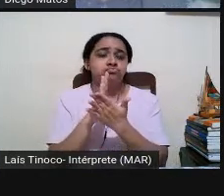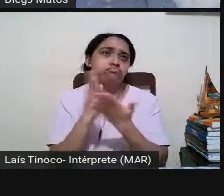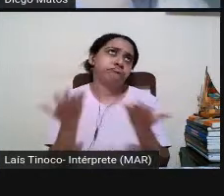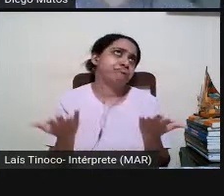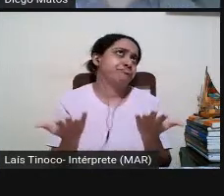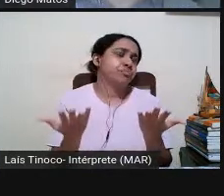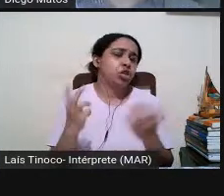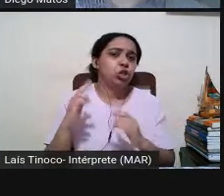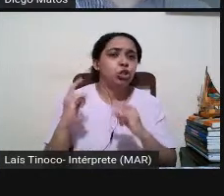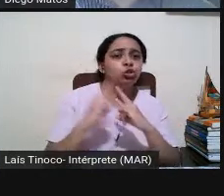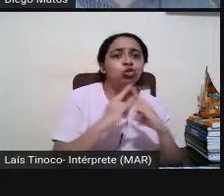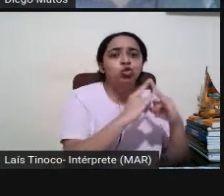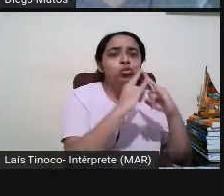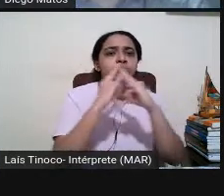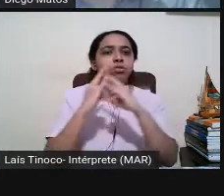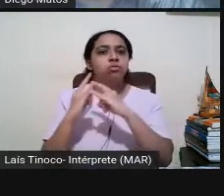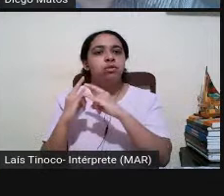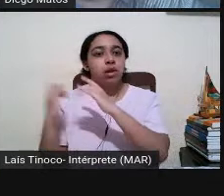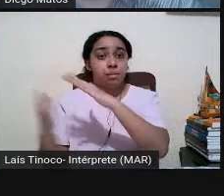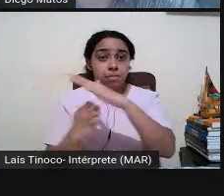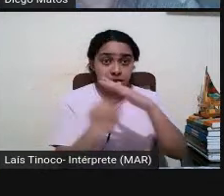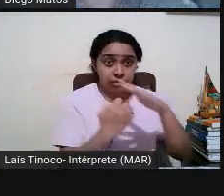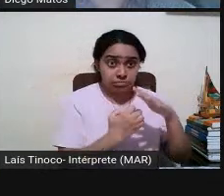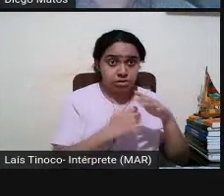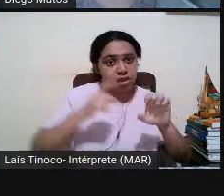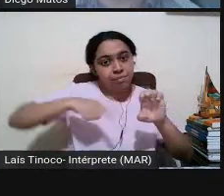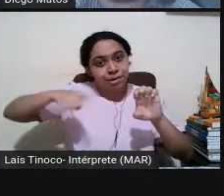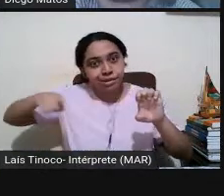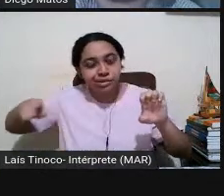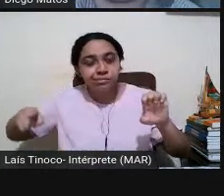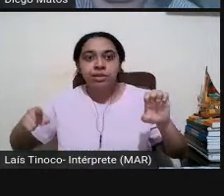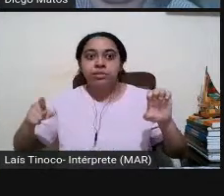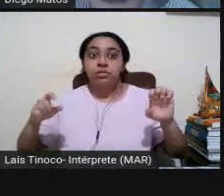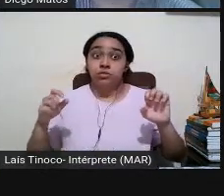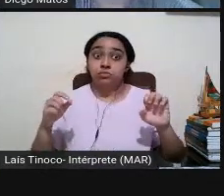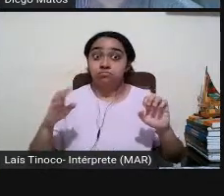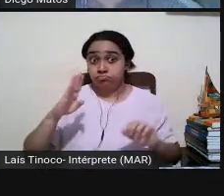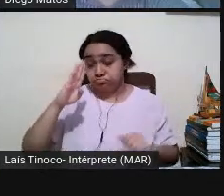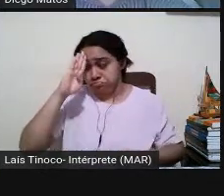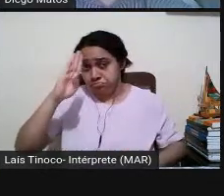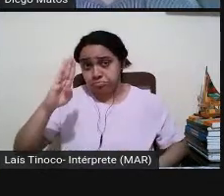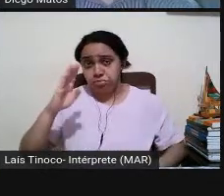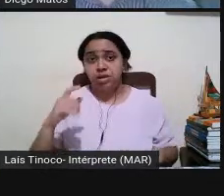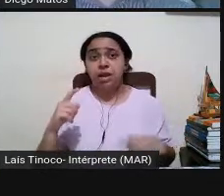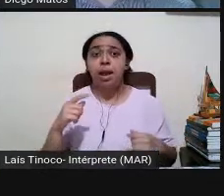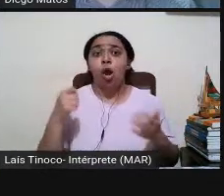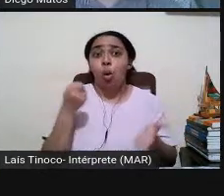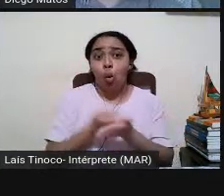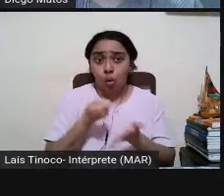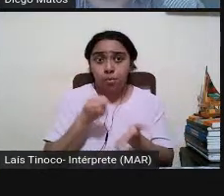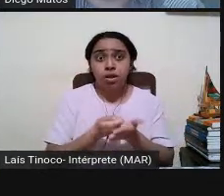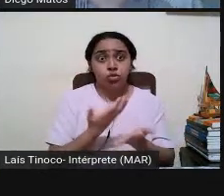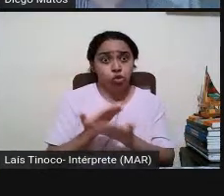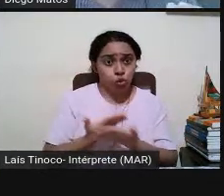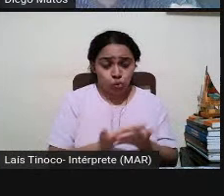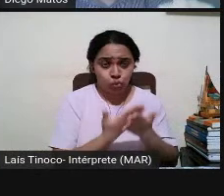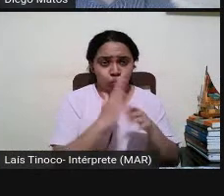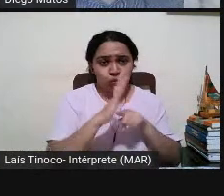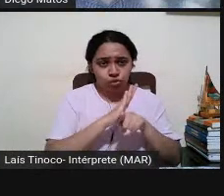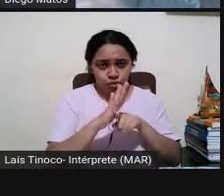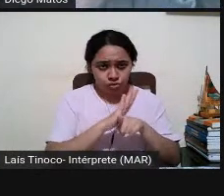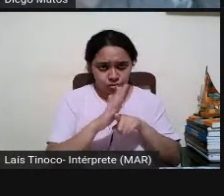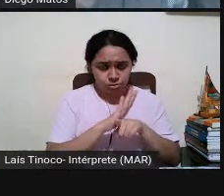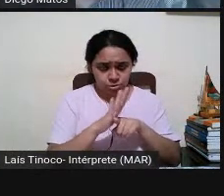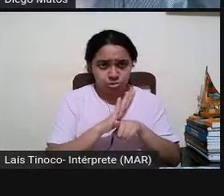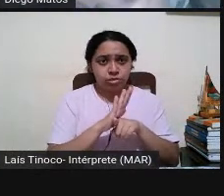no qual é exigido o estudo de impacto ambiental eo relatório de impacto ambiental tá bom gente eu vou chamar de ir a rima que eu